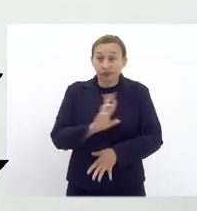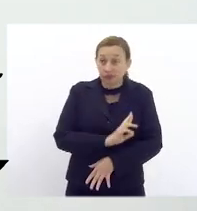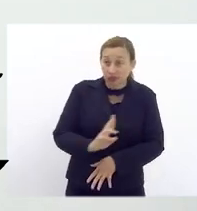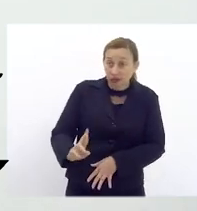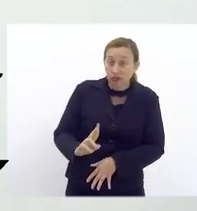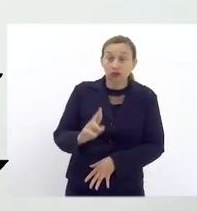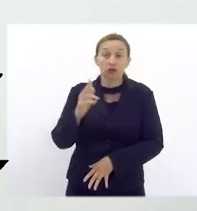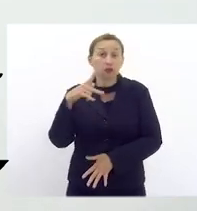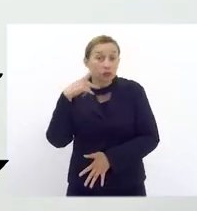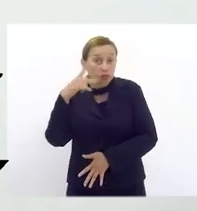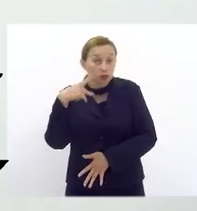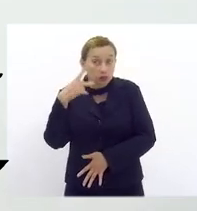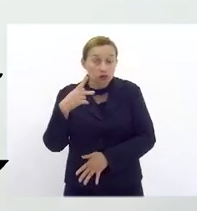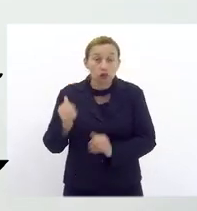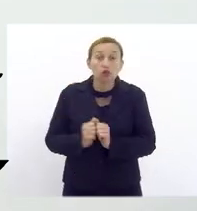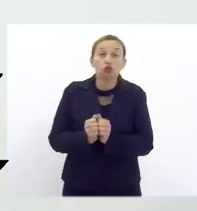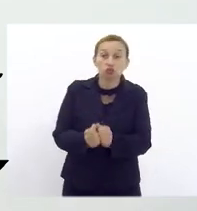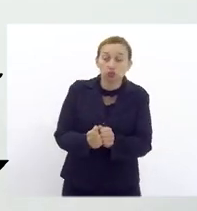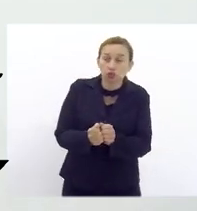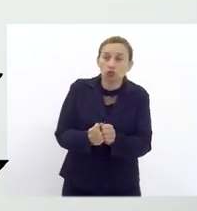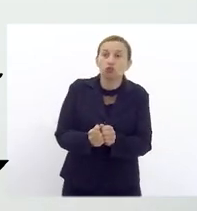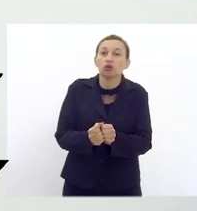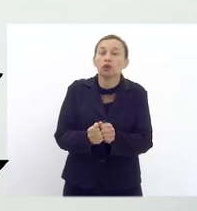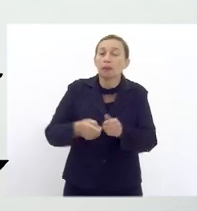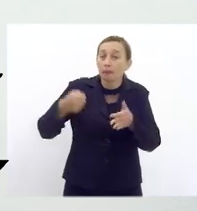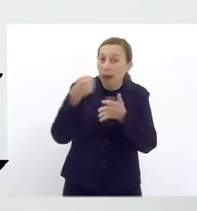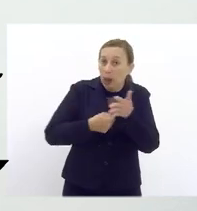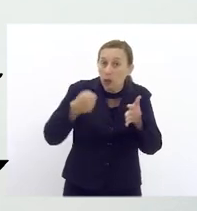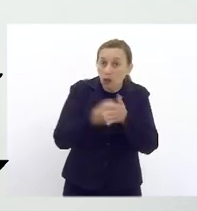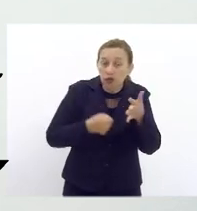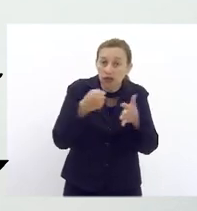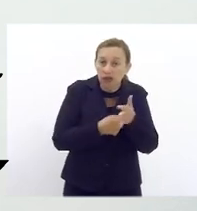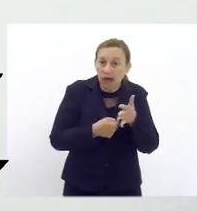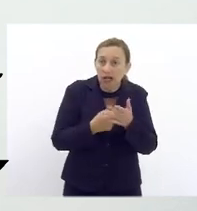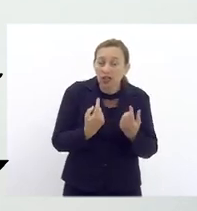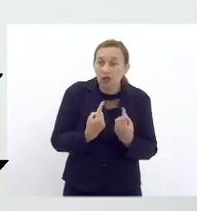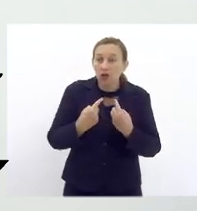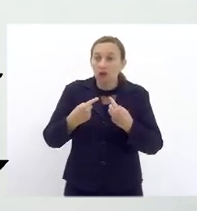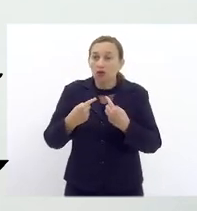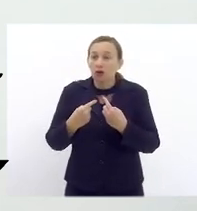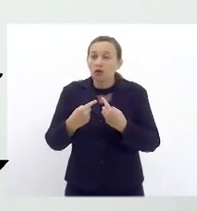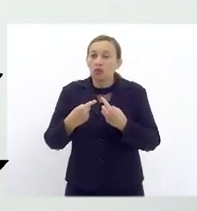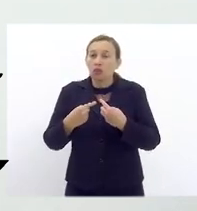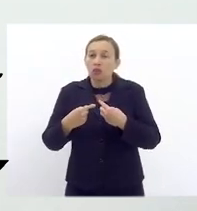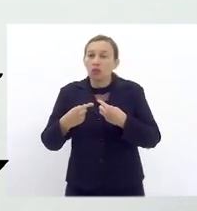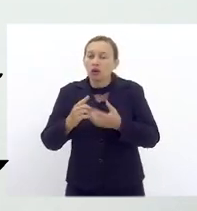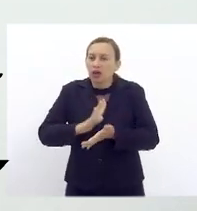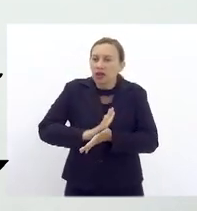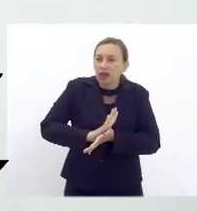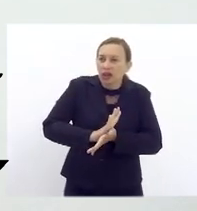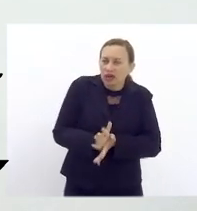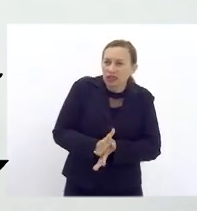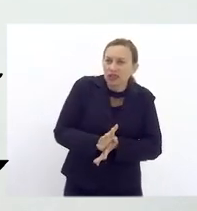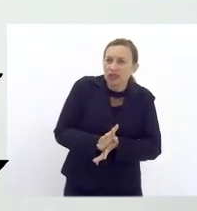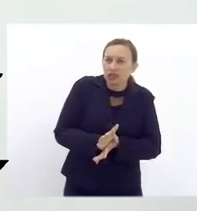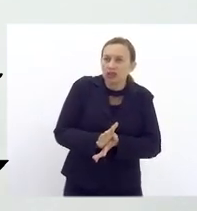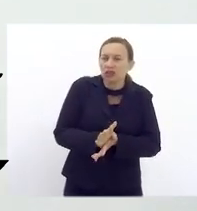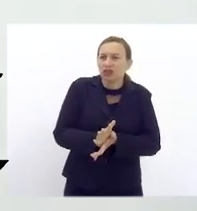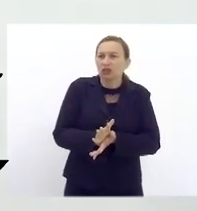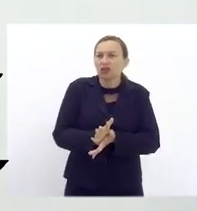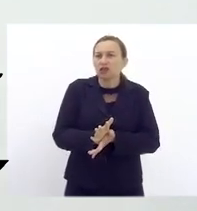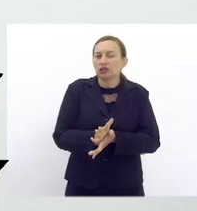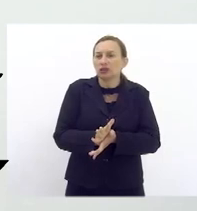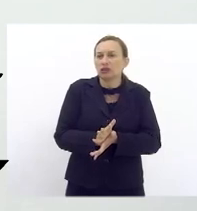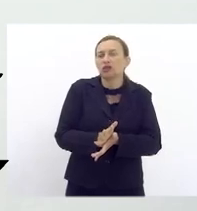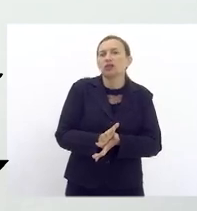políticos juntamente é lutar esse racismo Eu também escolhi essa palavra que realmente tem um racismo